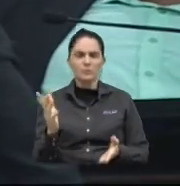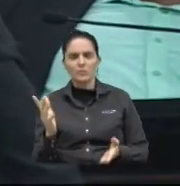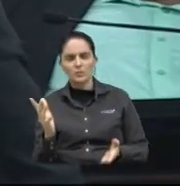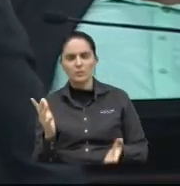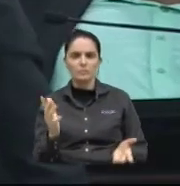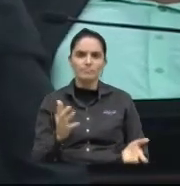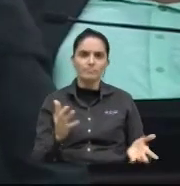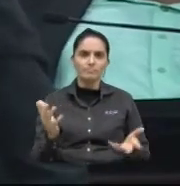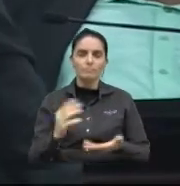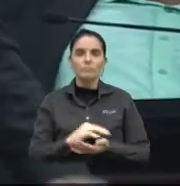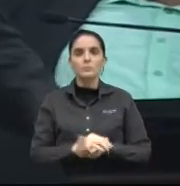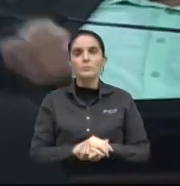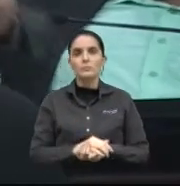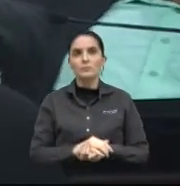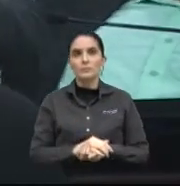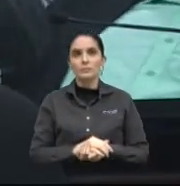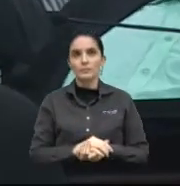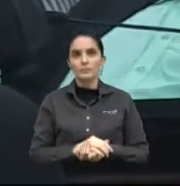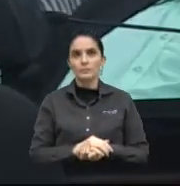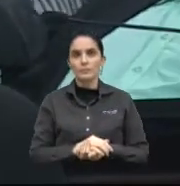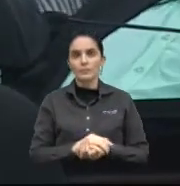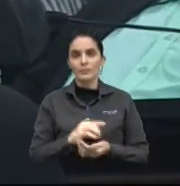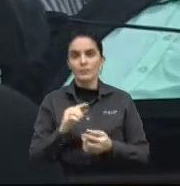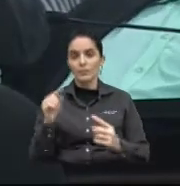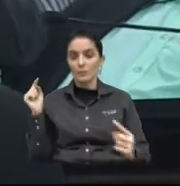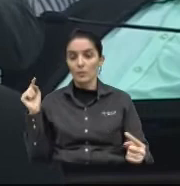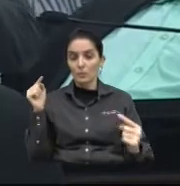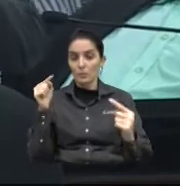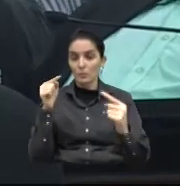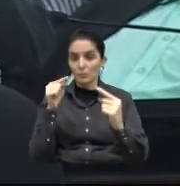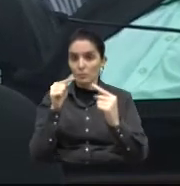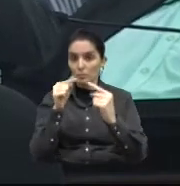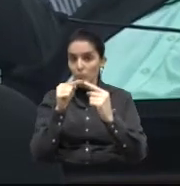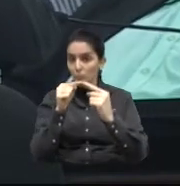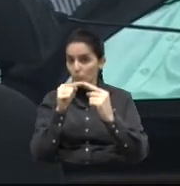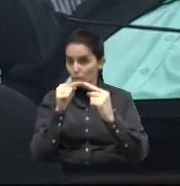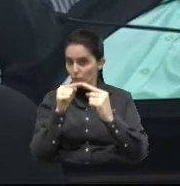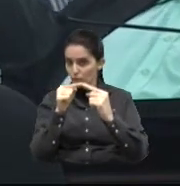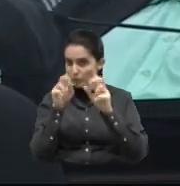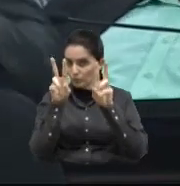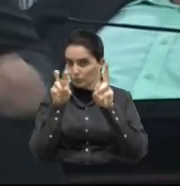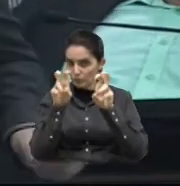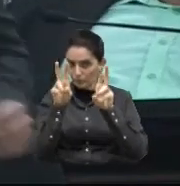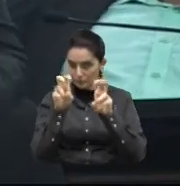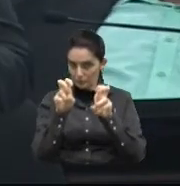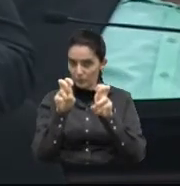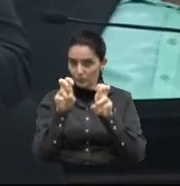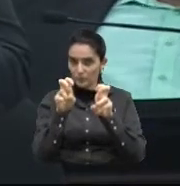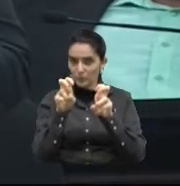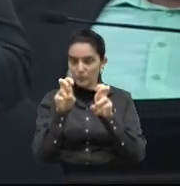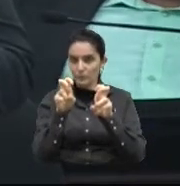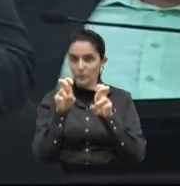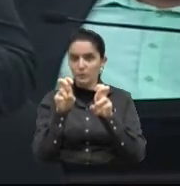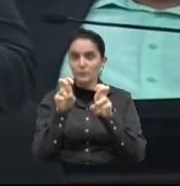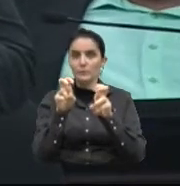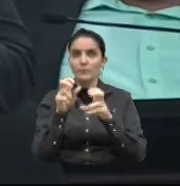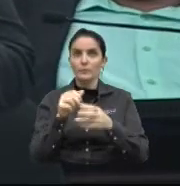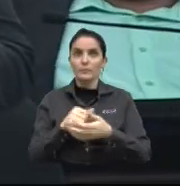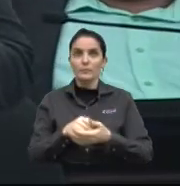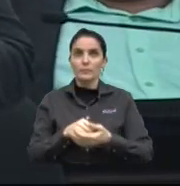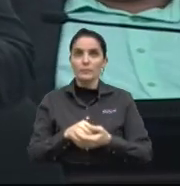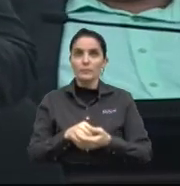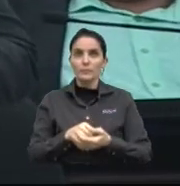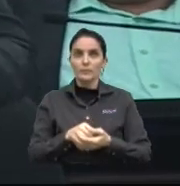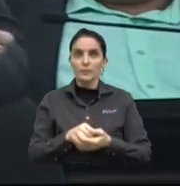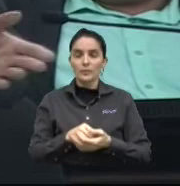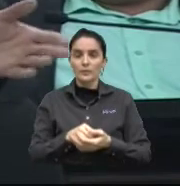gênero quando o objeto a discussão do requerimento presidente é o fato